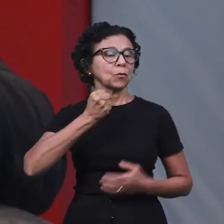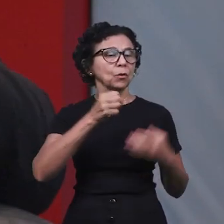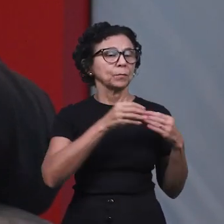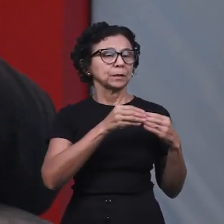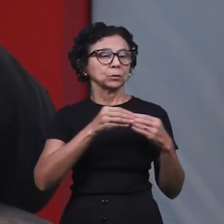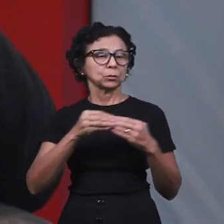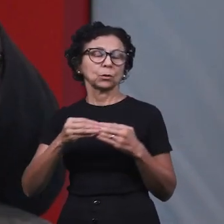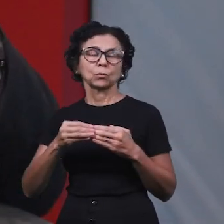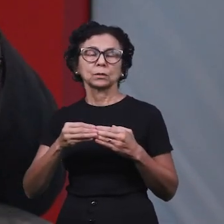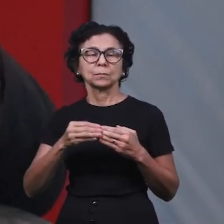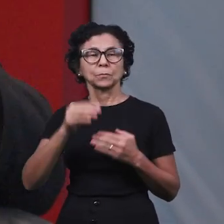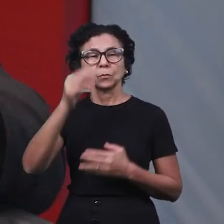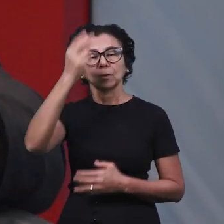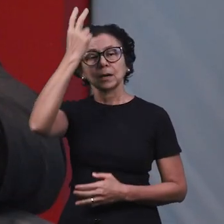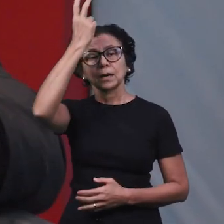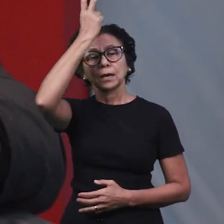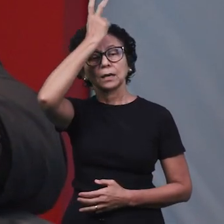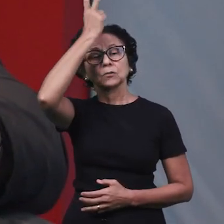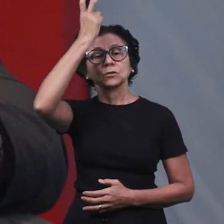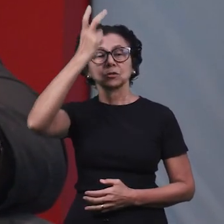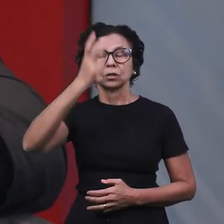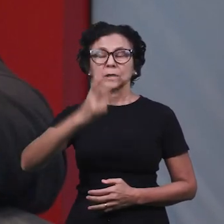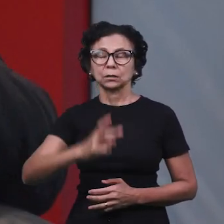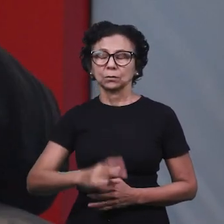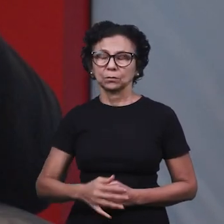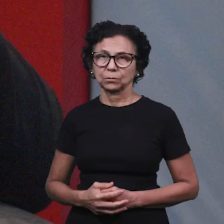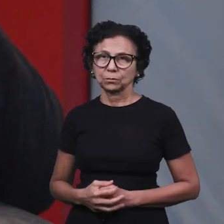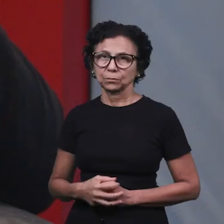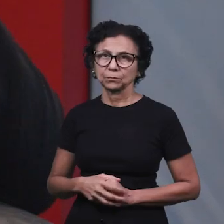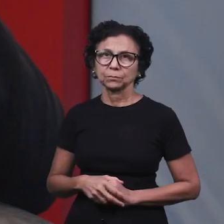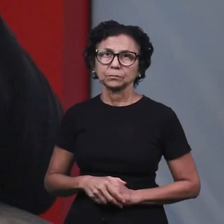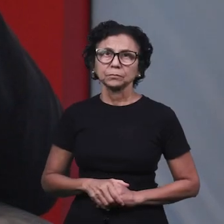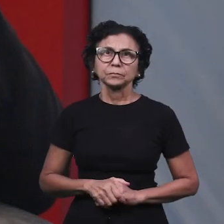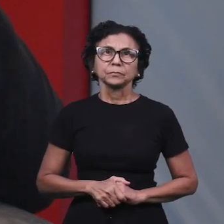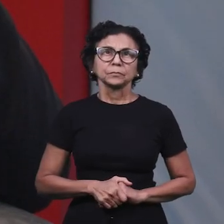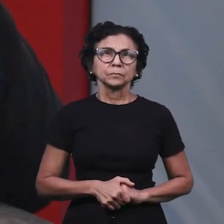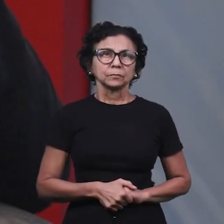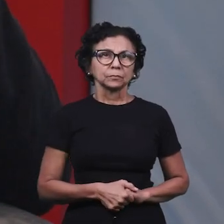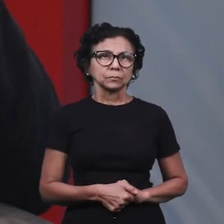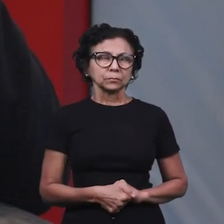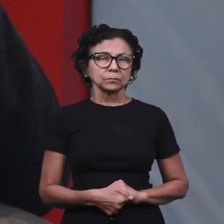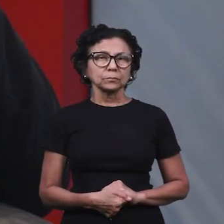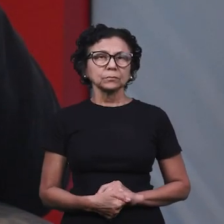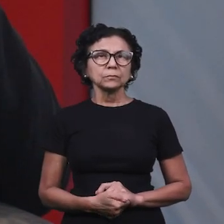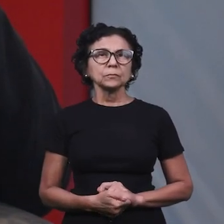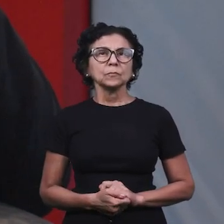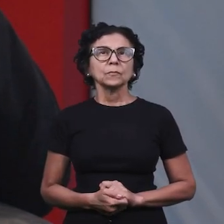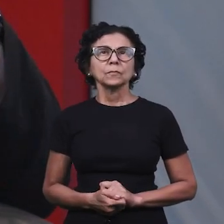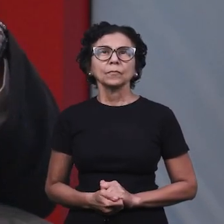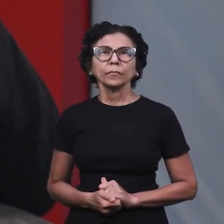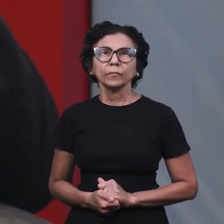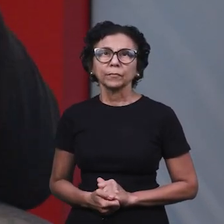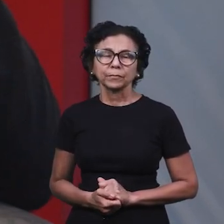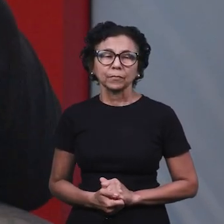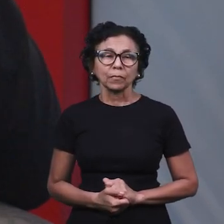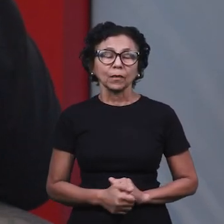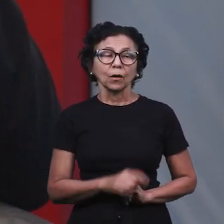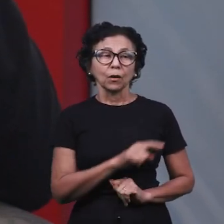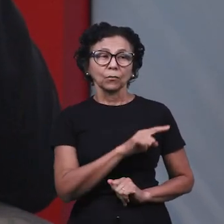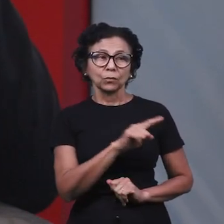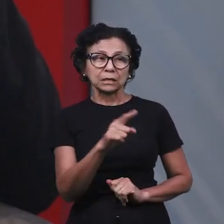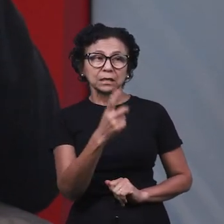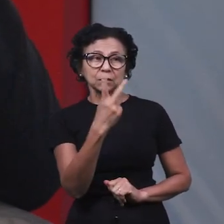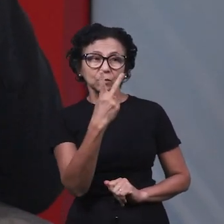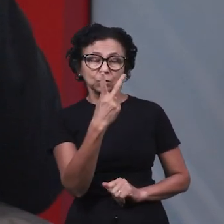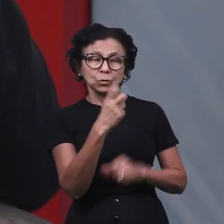ele conta o projeto. Ele diz assim, só ainda tiveram 2 anos de fome. Ainda faltam